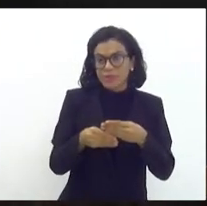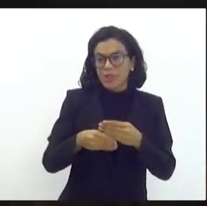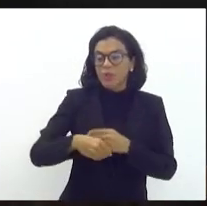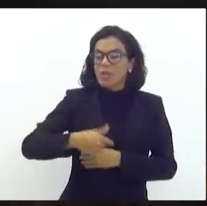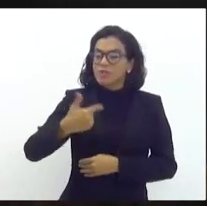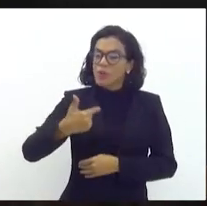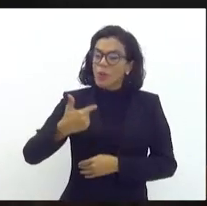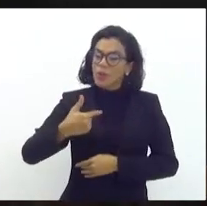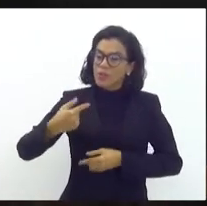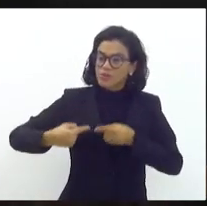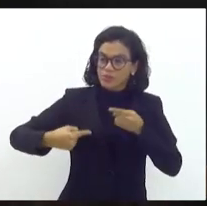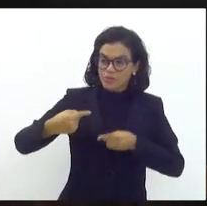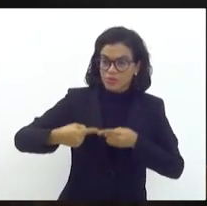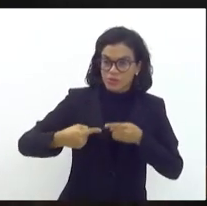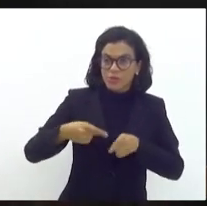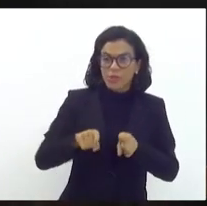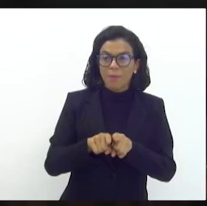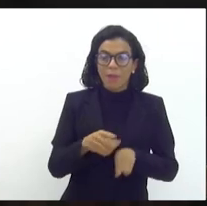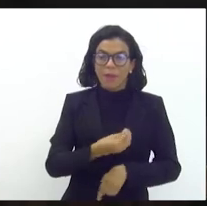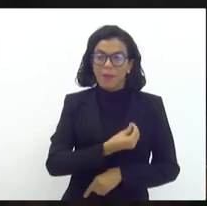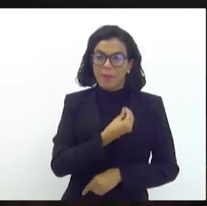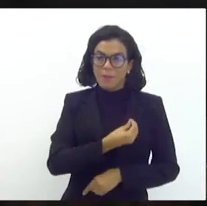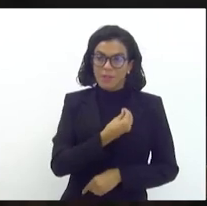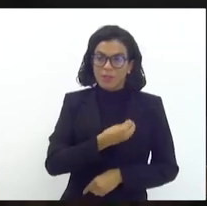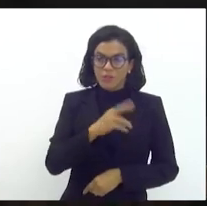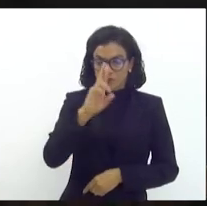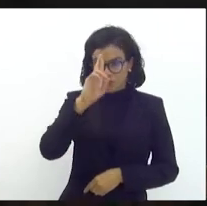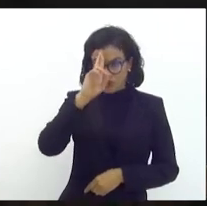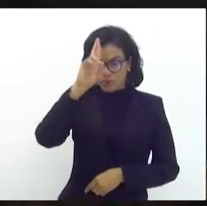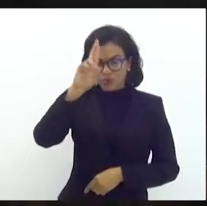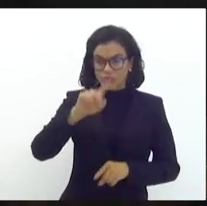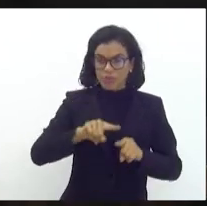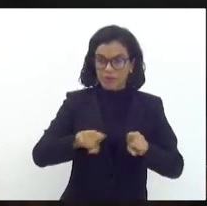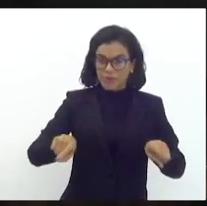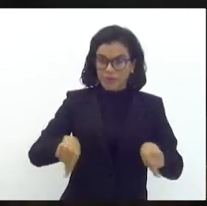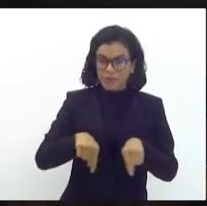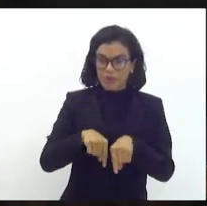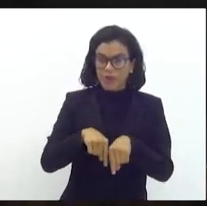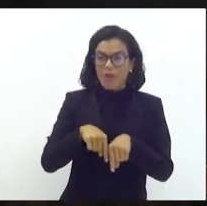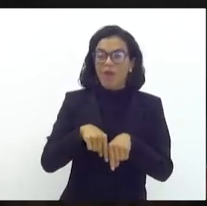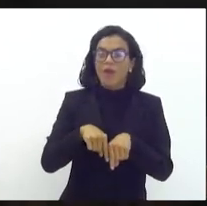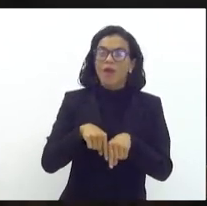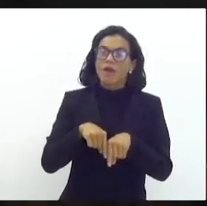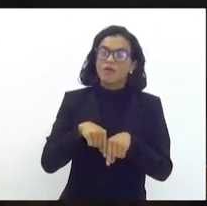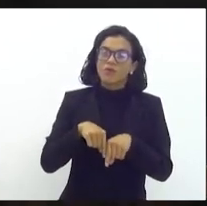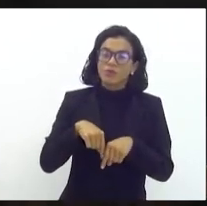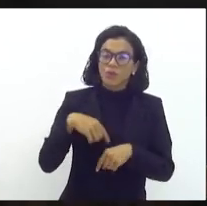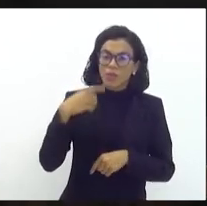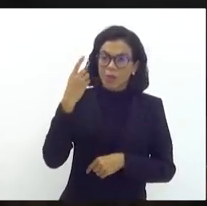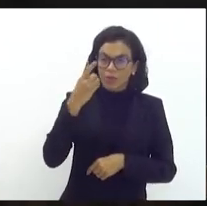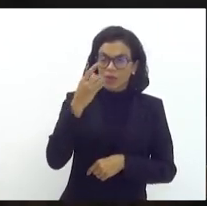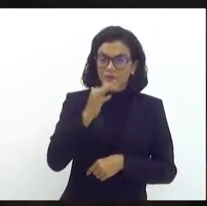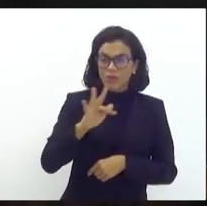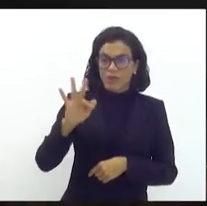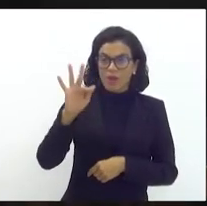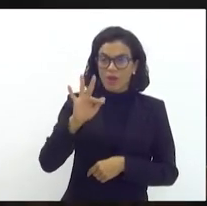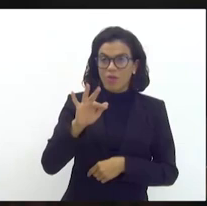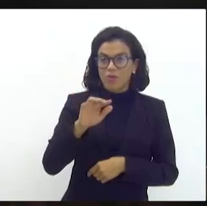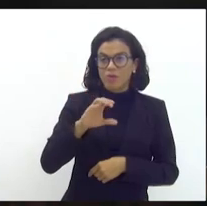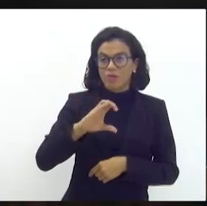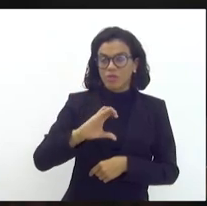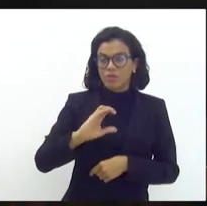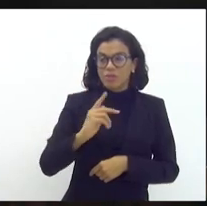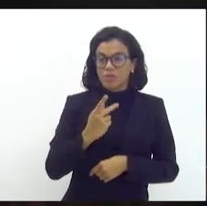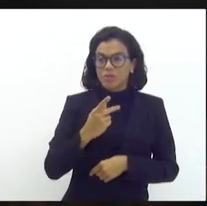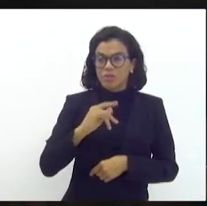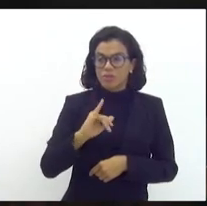gostaria de registrar também a presença aqui do chefe de gabinete do deputado federal Chiquinho brasão Luiz Marques que